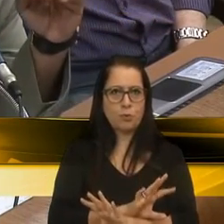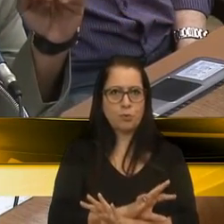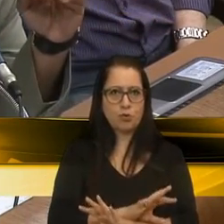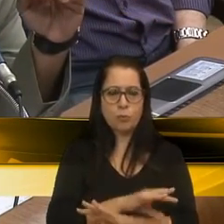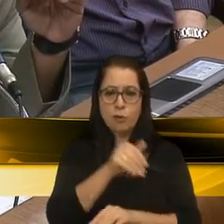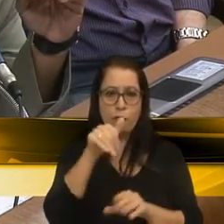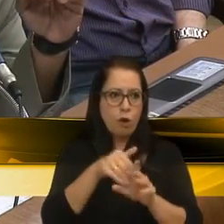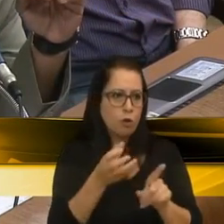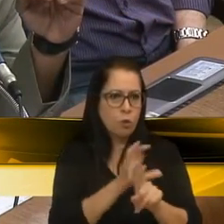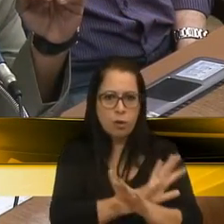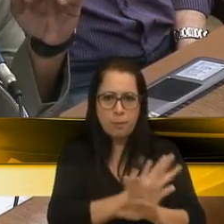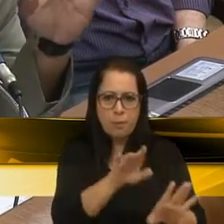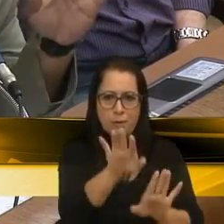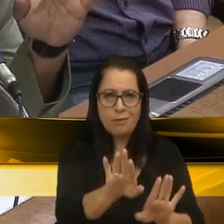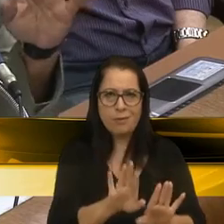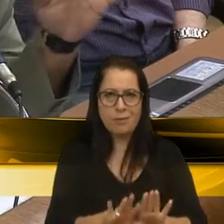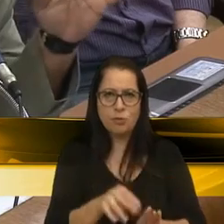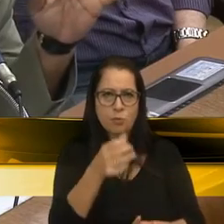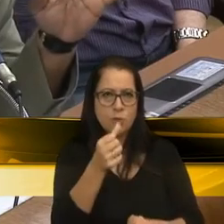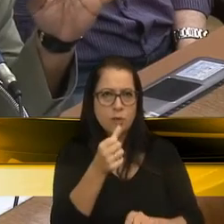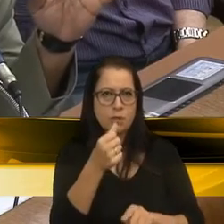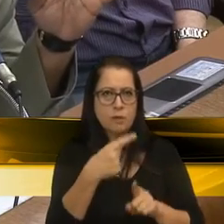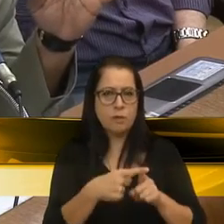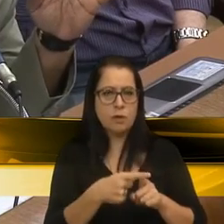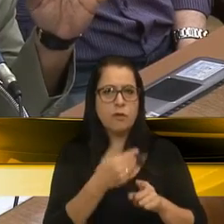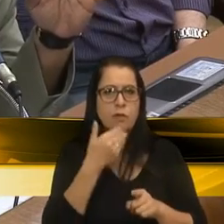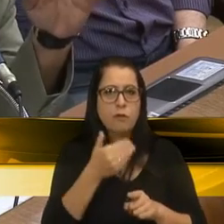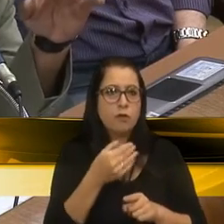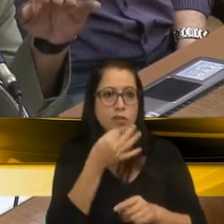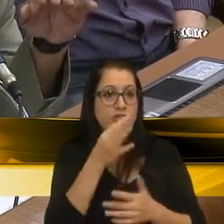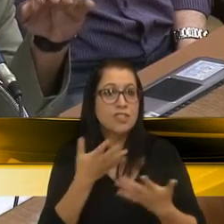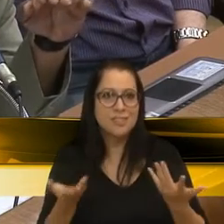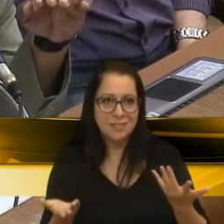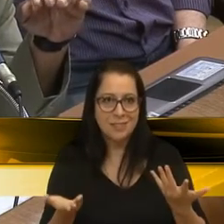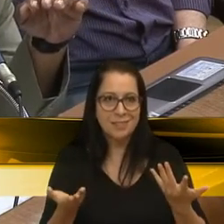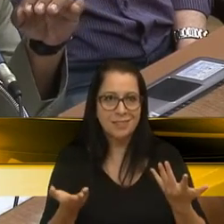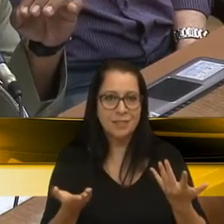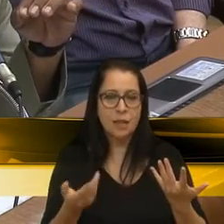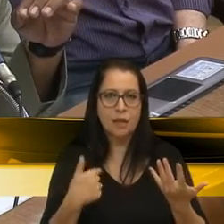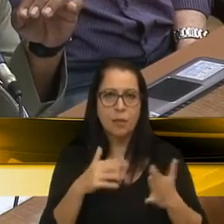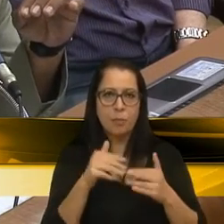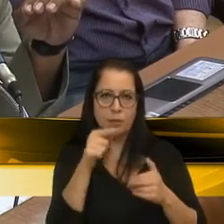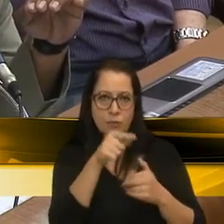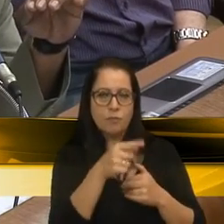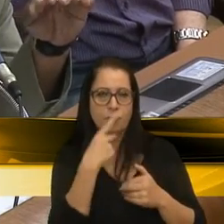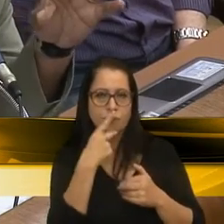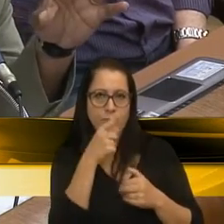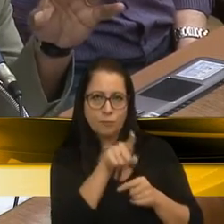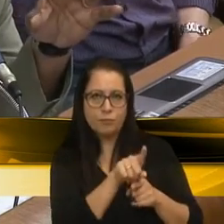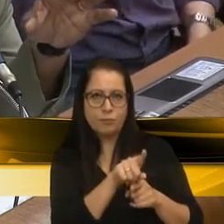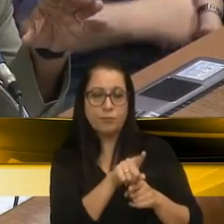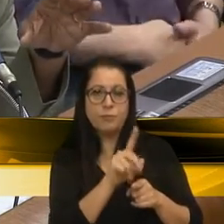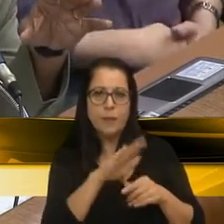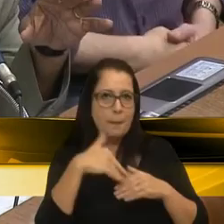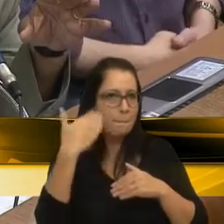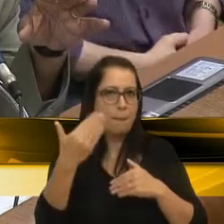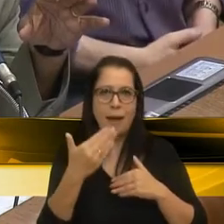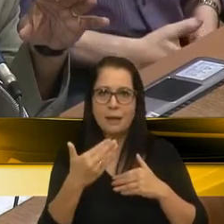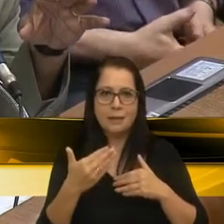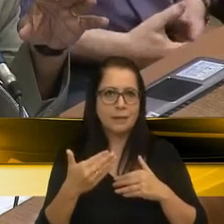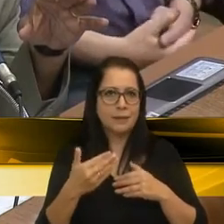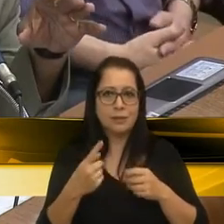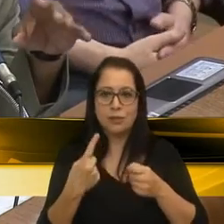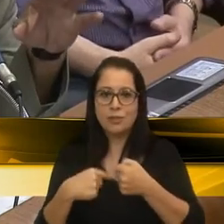contra. Meia dúzia, a nosso favor do município de Caxias do Sul. E aí, me socorro de vossa fala. Isso transcende os limítrofes de Caxias do